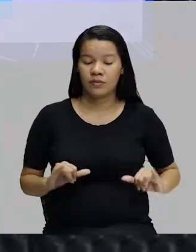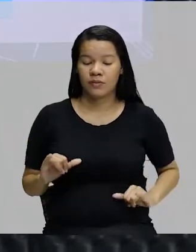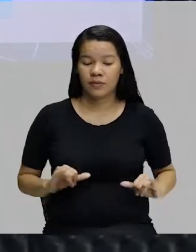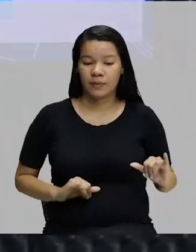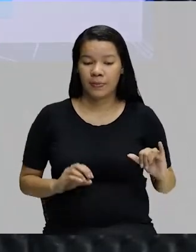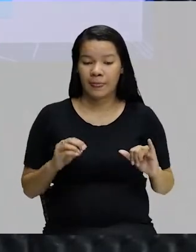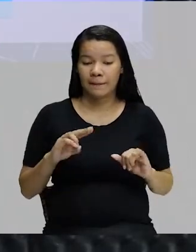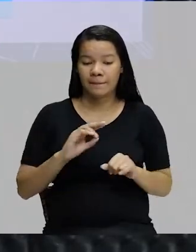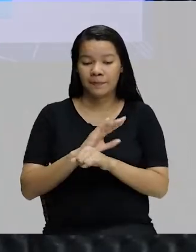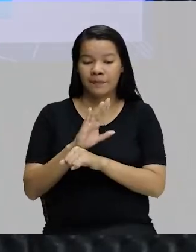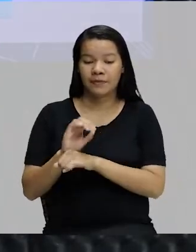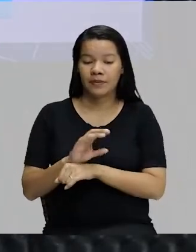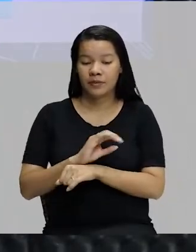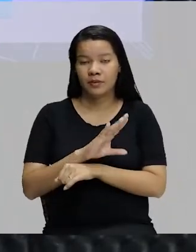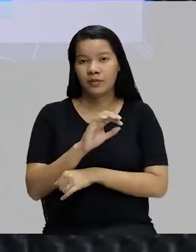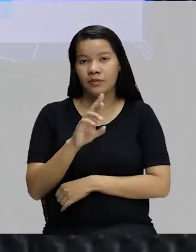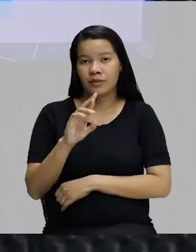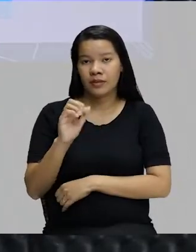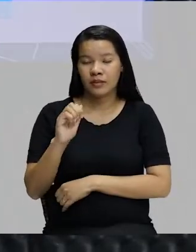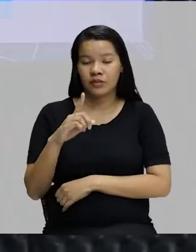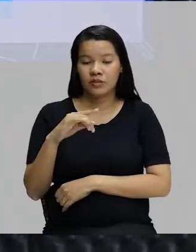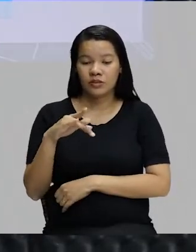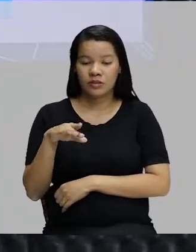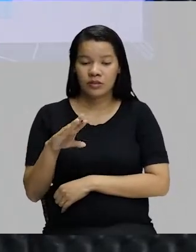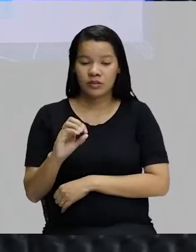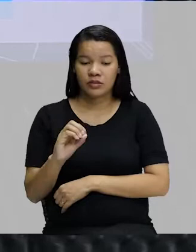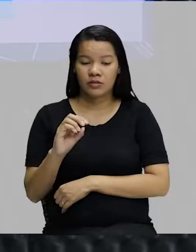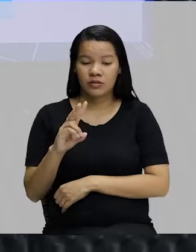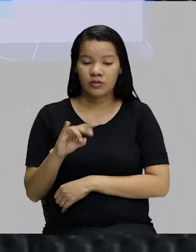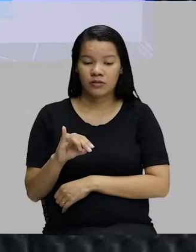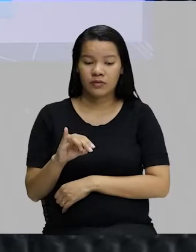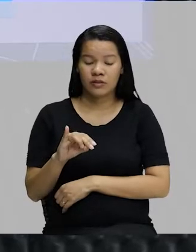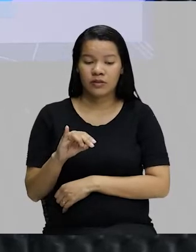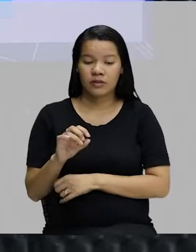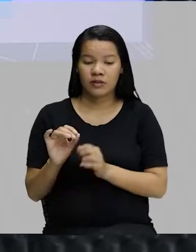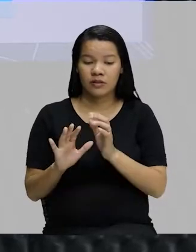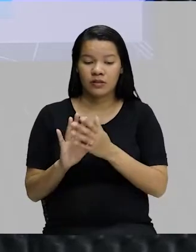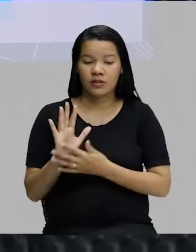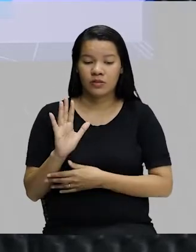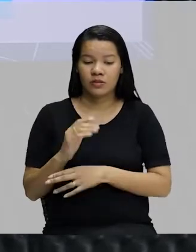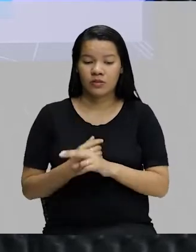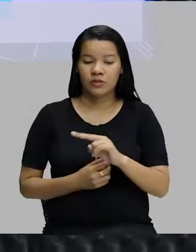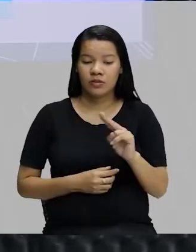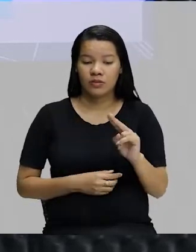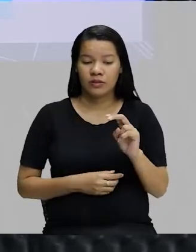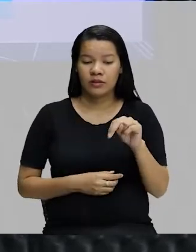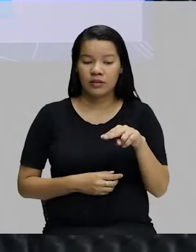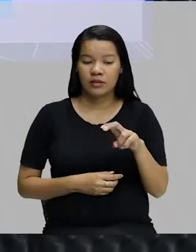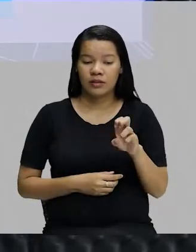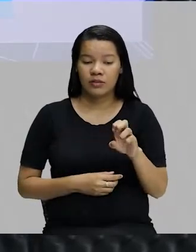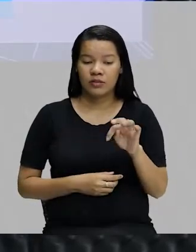uma radiação, certo? E vai gerar o Neptúnio NP